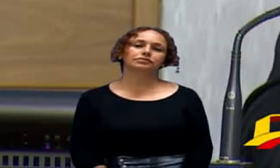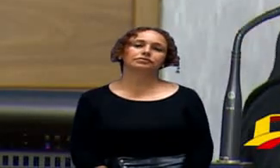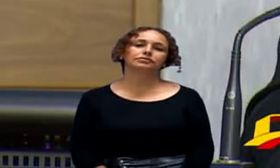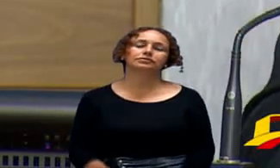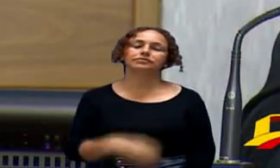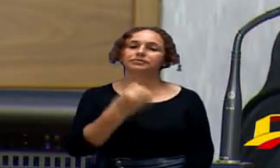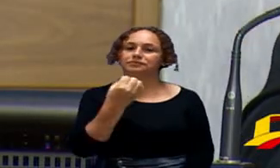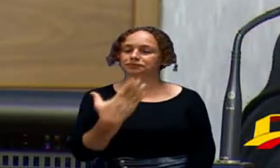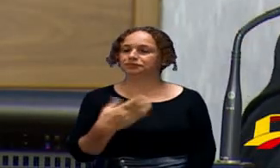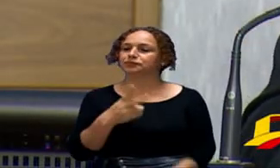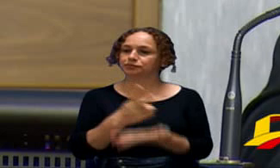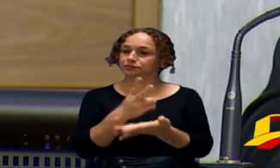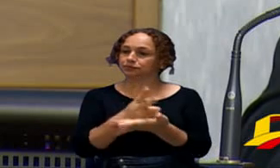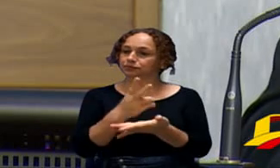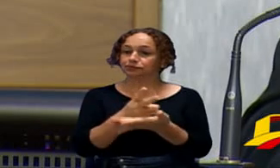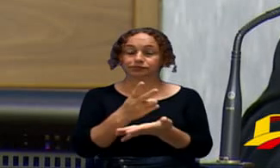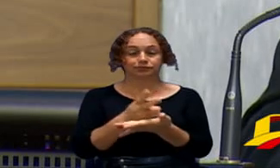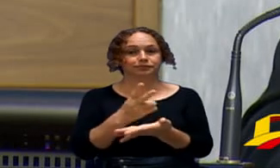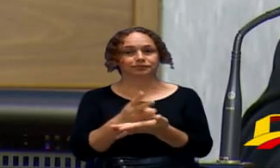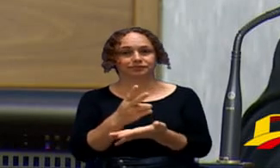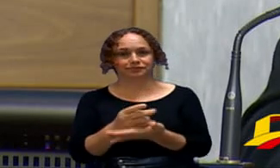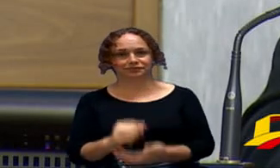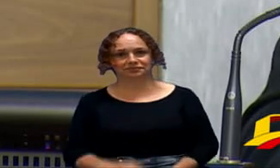Bom, vamos na sequência agora.